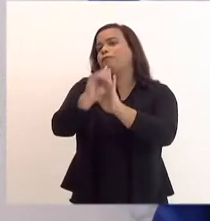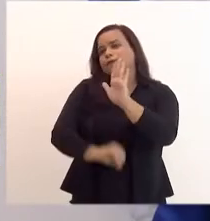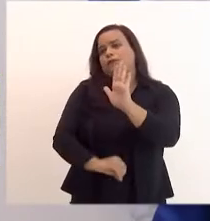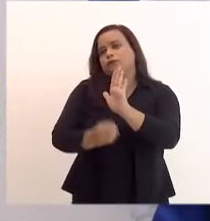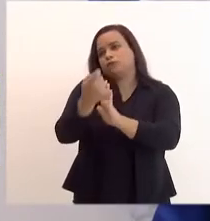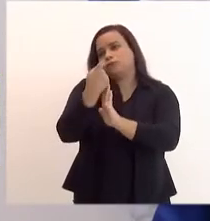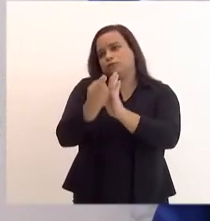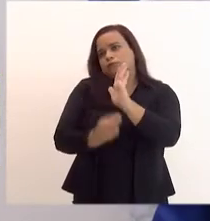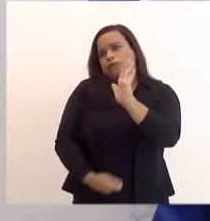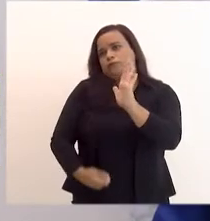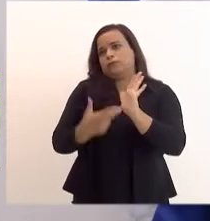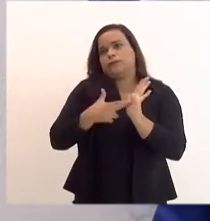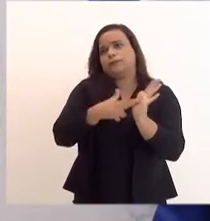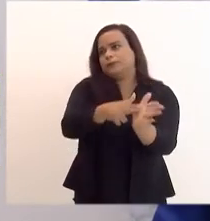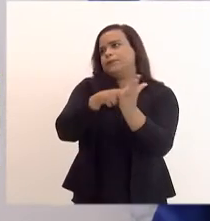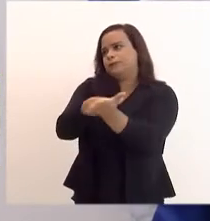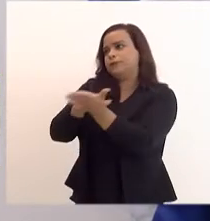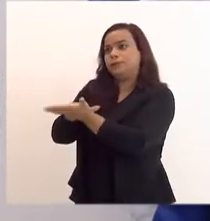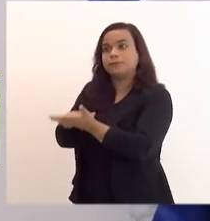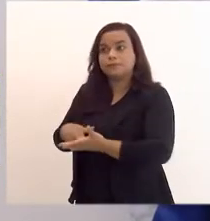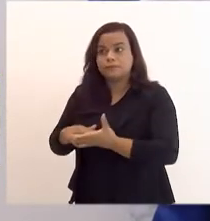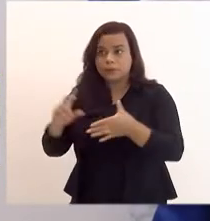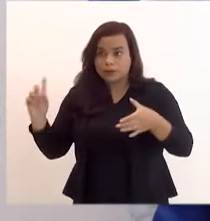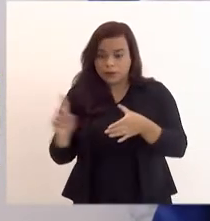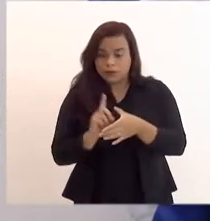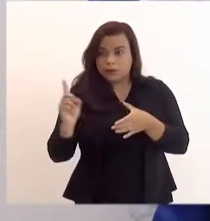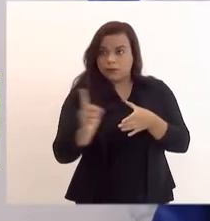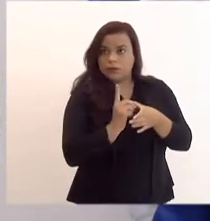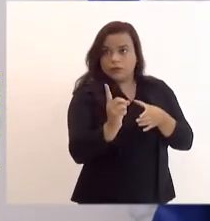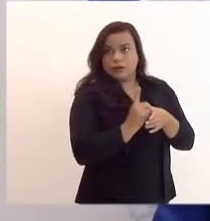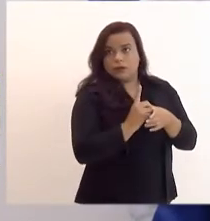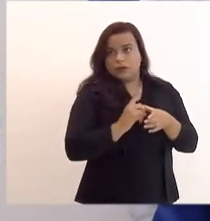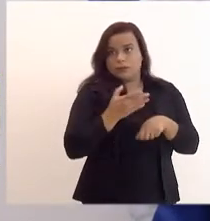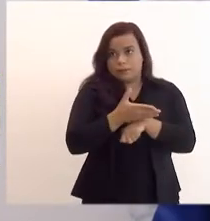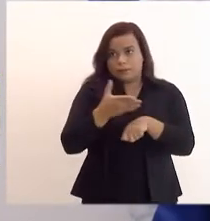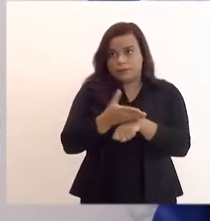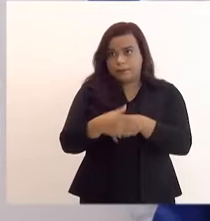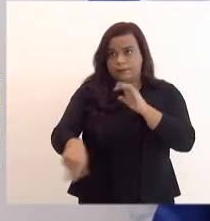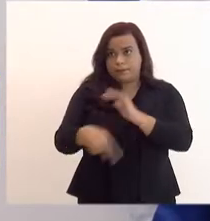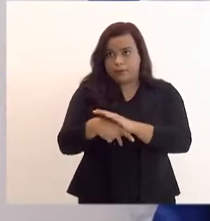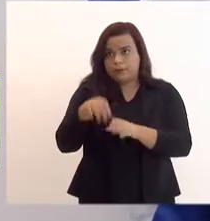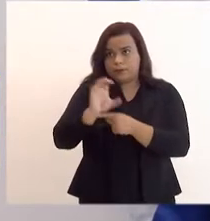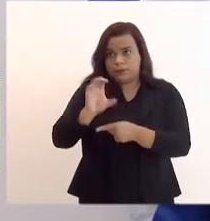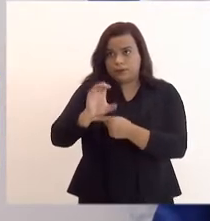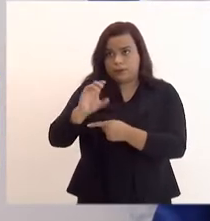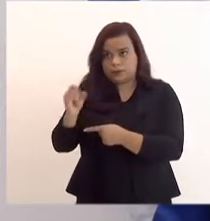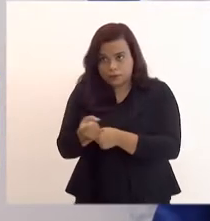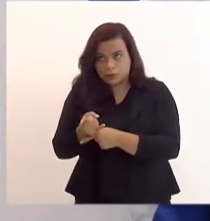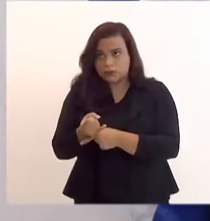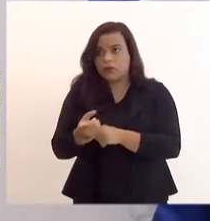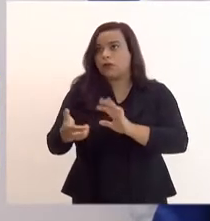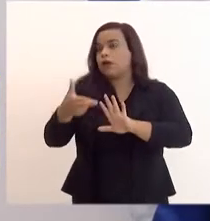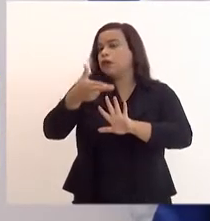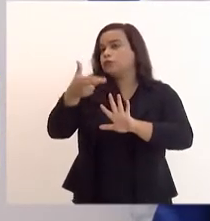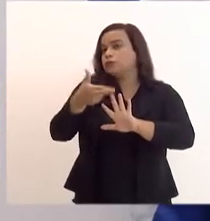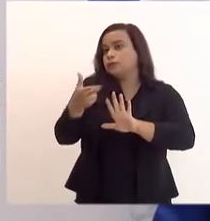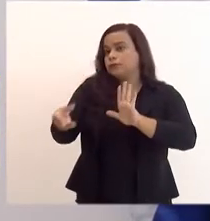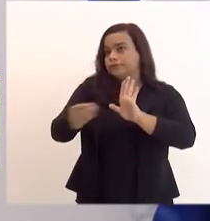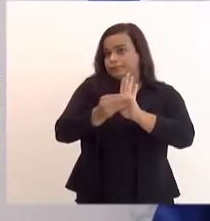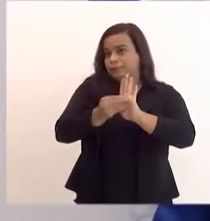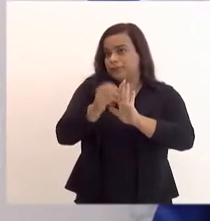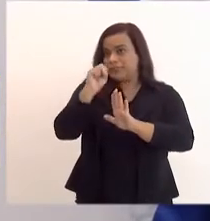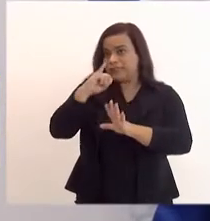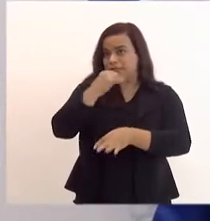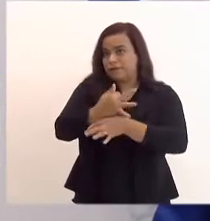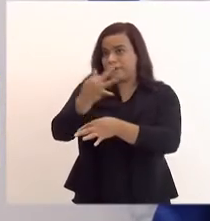aos presidentes, aos membros da CCJ, com o que diz o regimento. Três faltas. É isso.